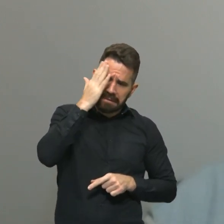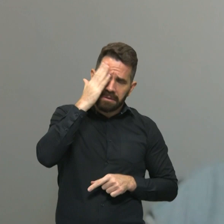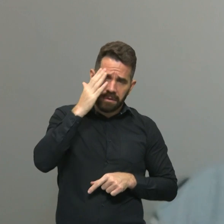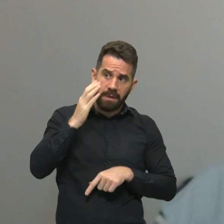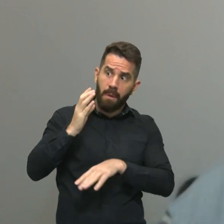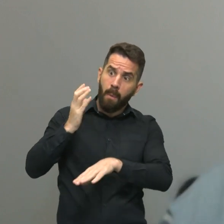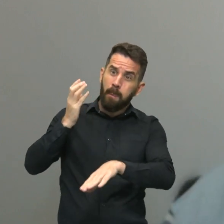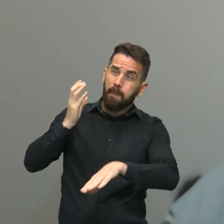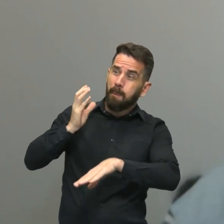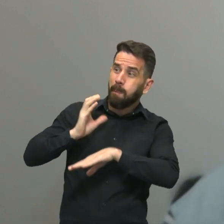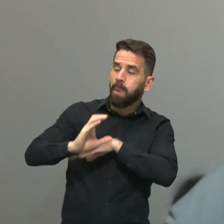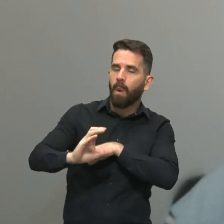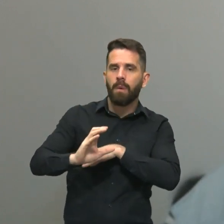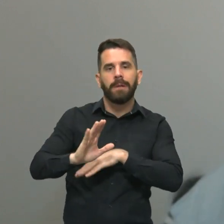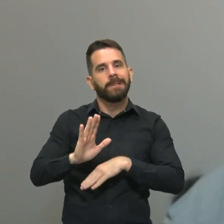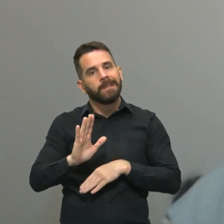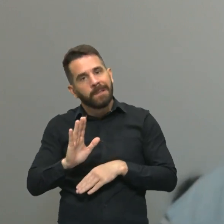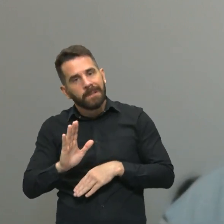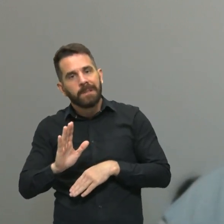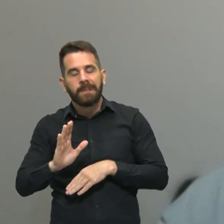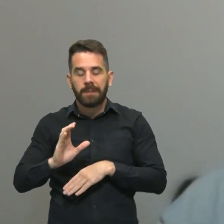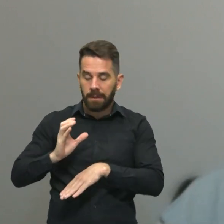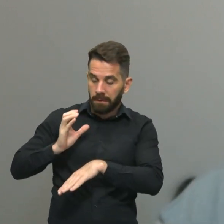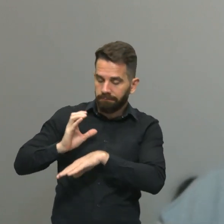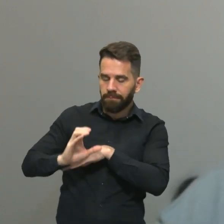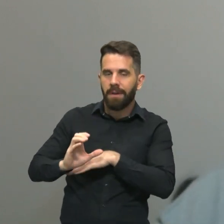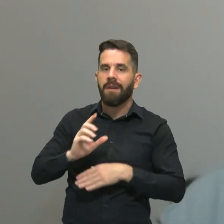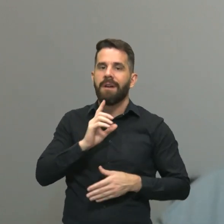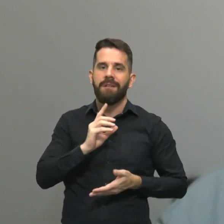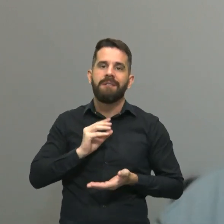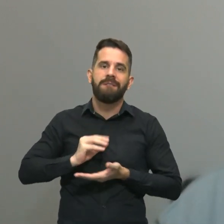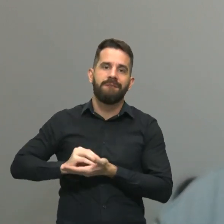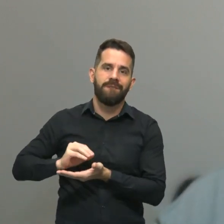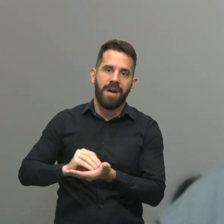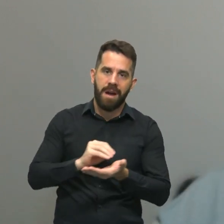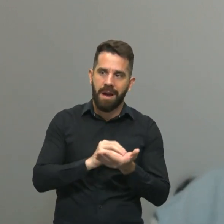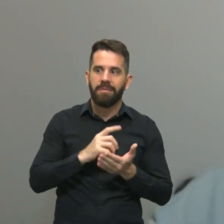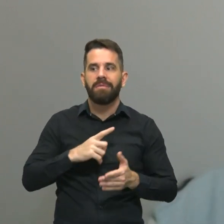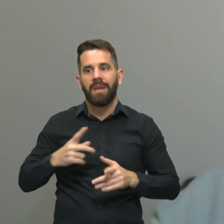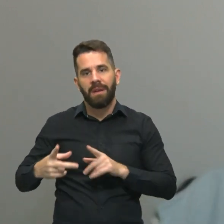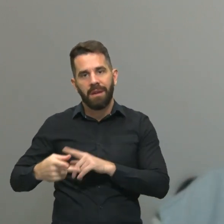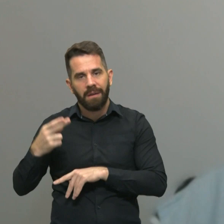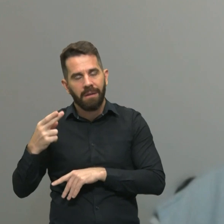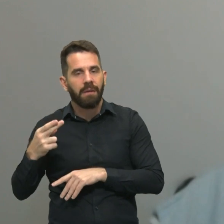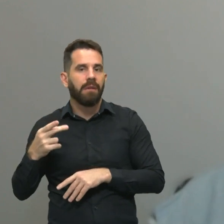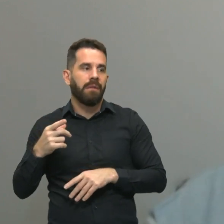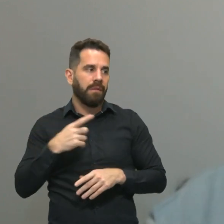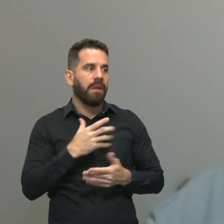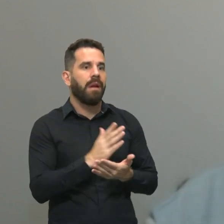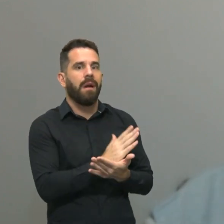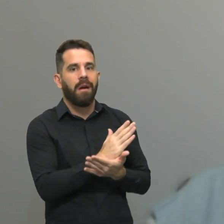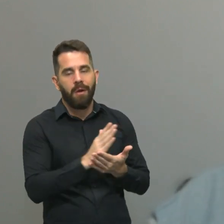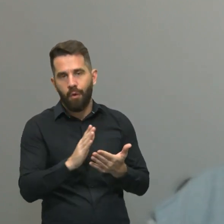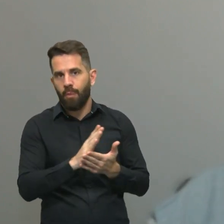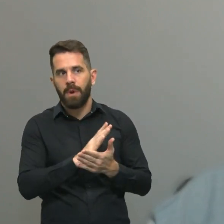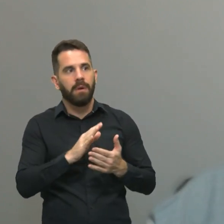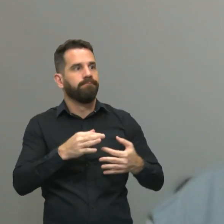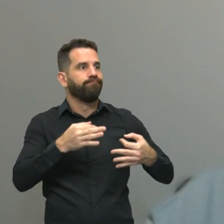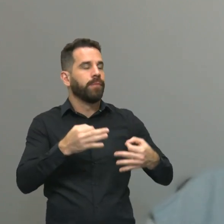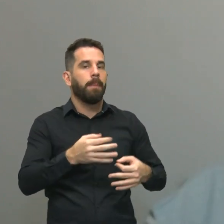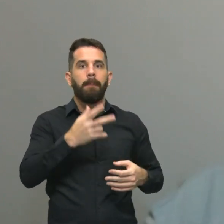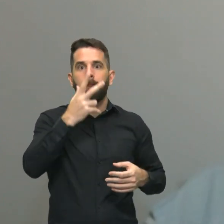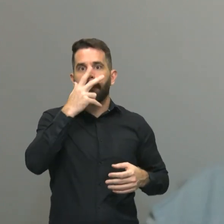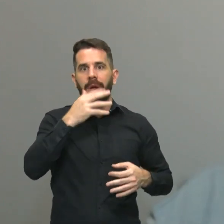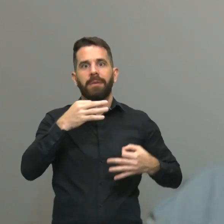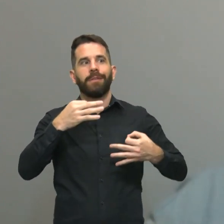para promoção dessas ações, para garantia desse direito dos estudantes, nunca é o